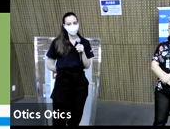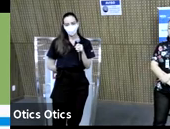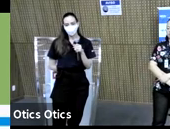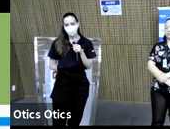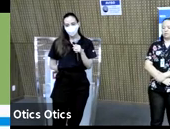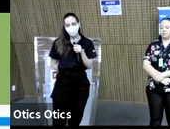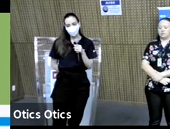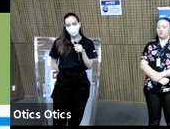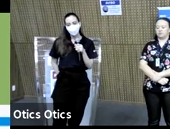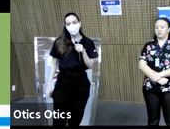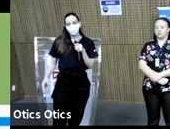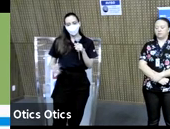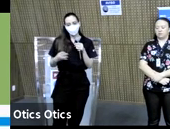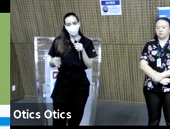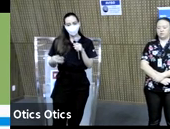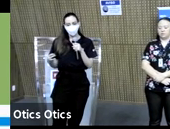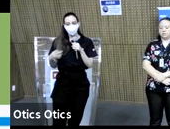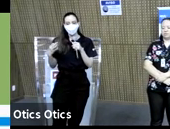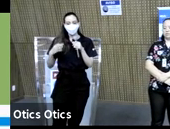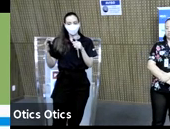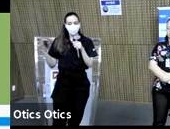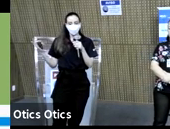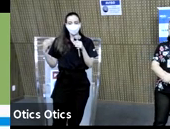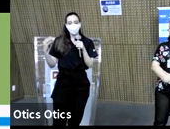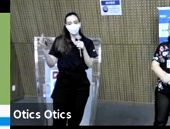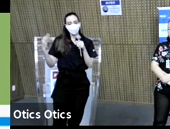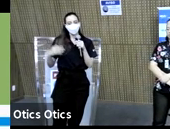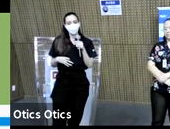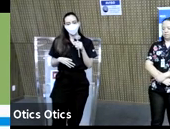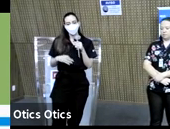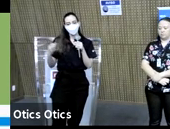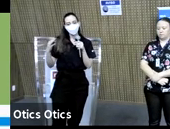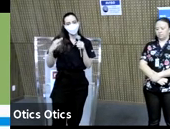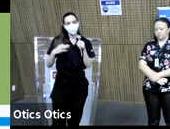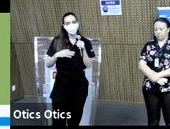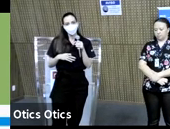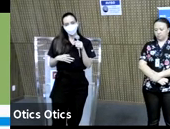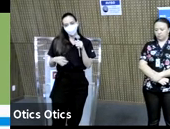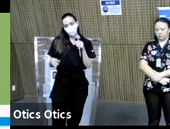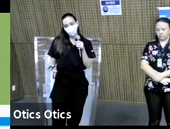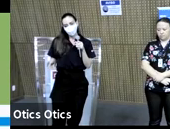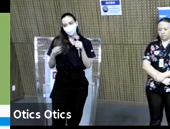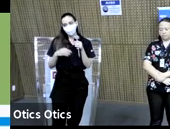da 20ª semana, né? Nós percebemos um crescimento em praticamente todos esses